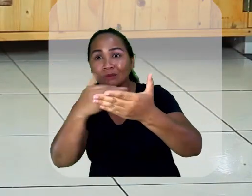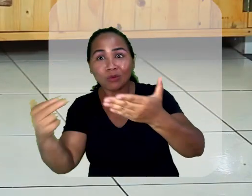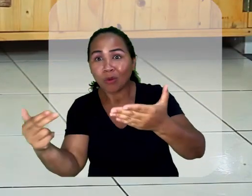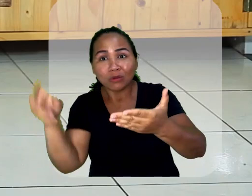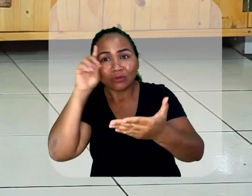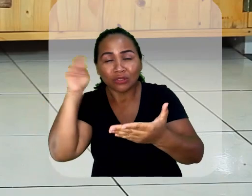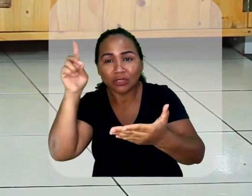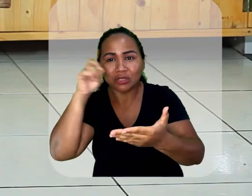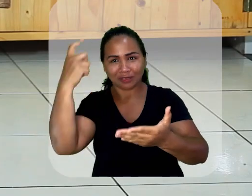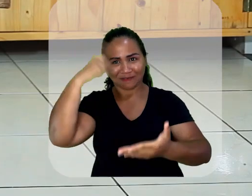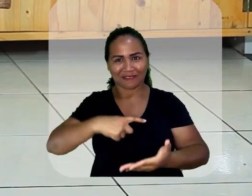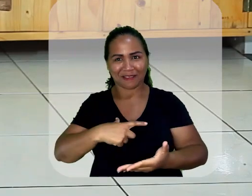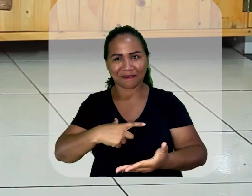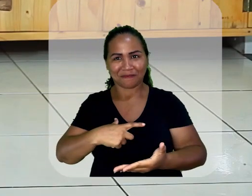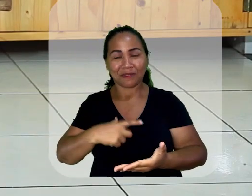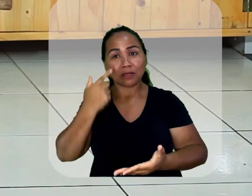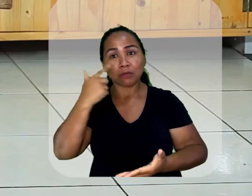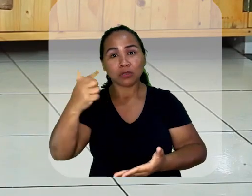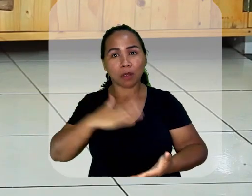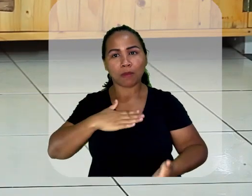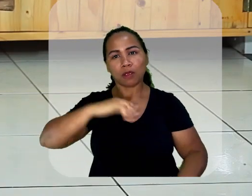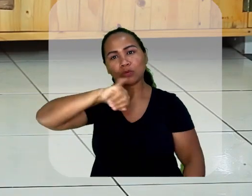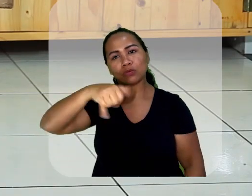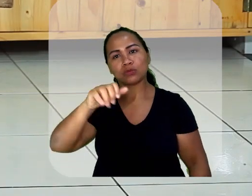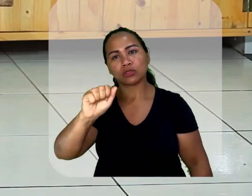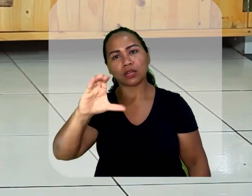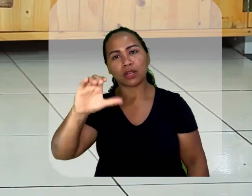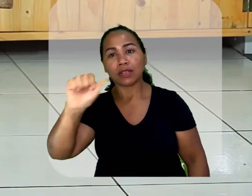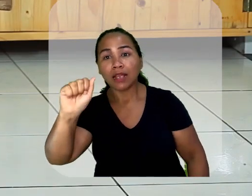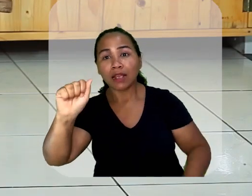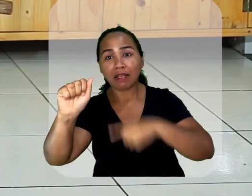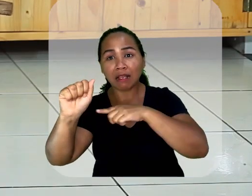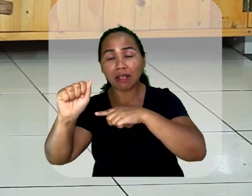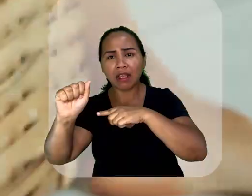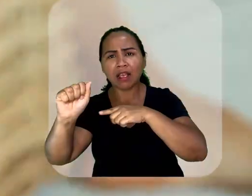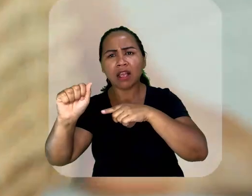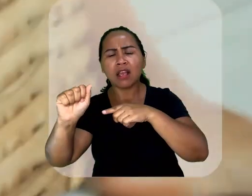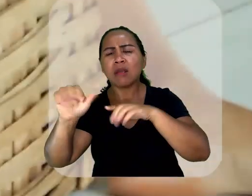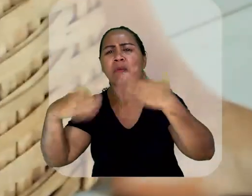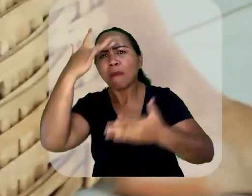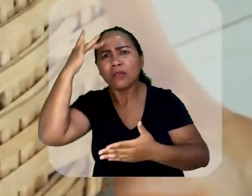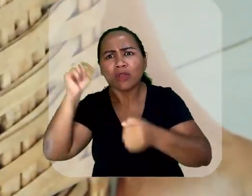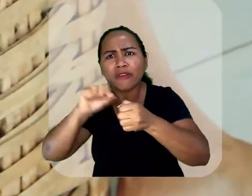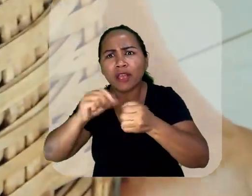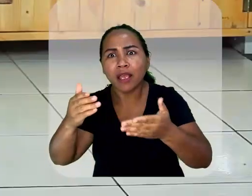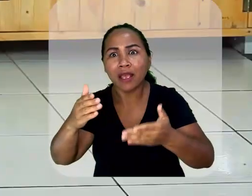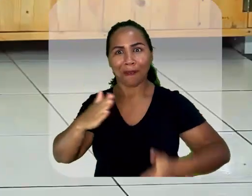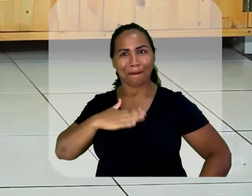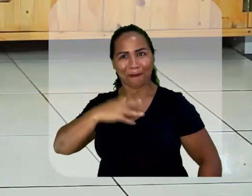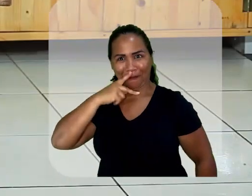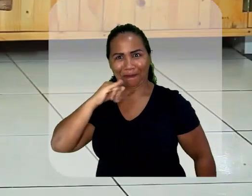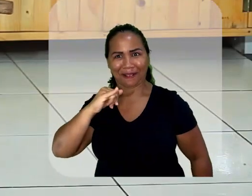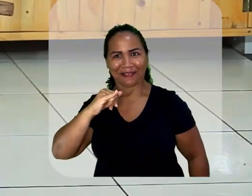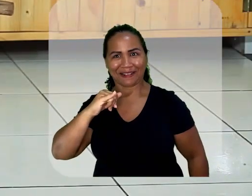cotidiano, eu estou aqui com esse jacá, que foi feito pelo meu pai. Esse jacá, ele carregava as cargas, né, do jumentinho,